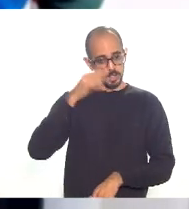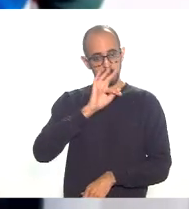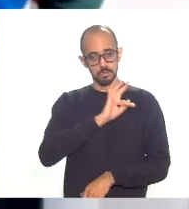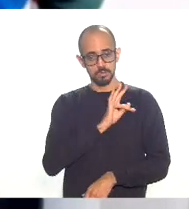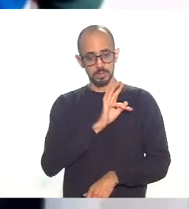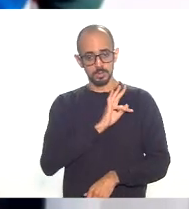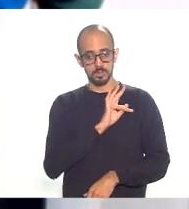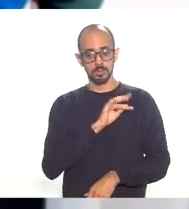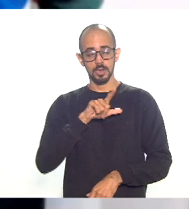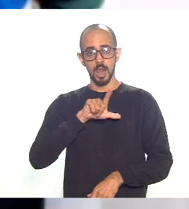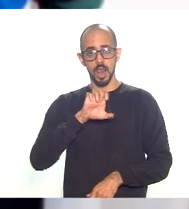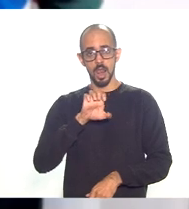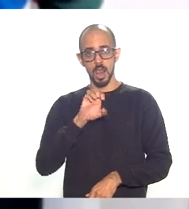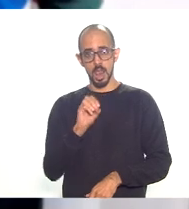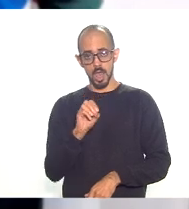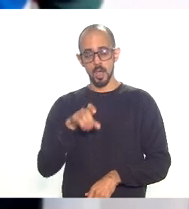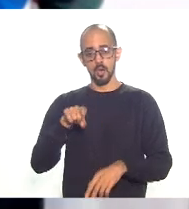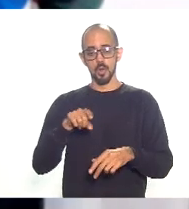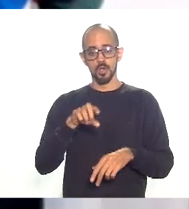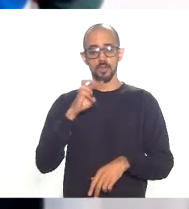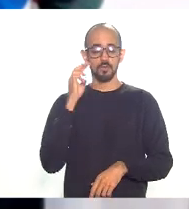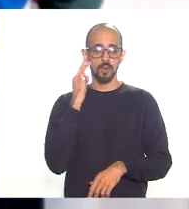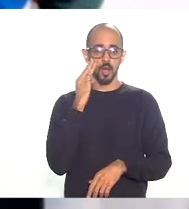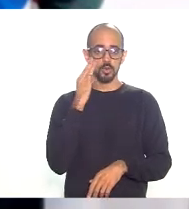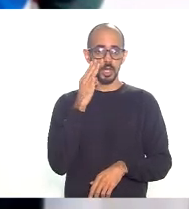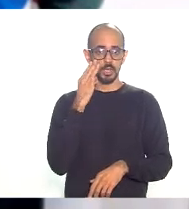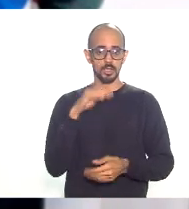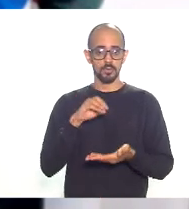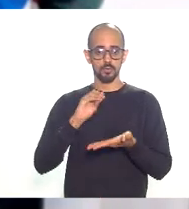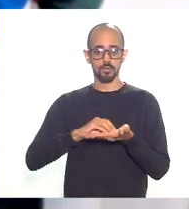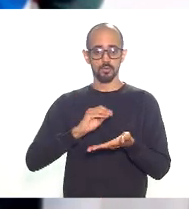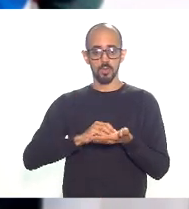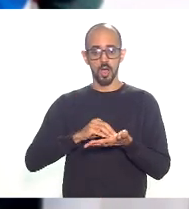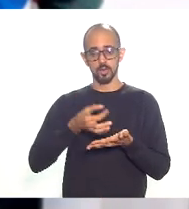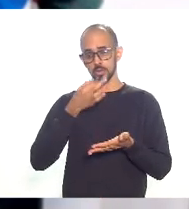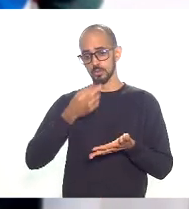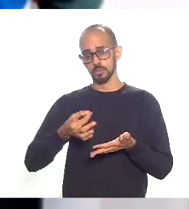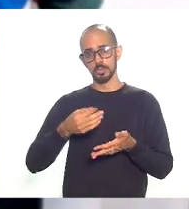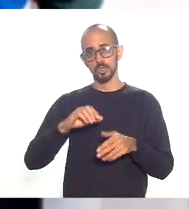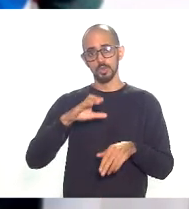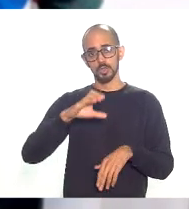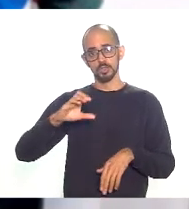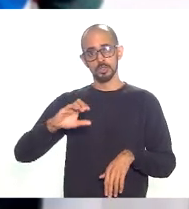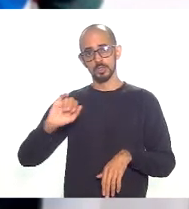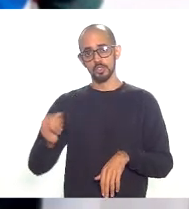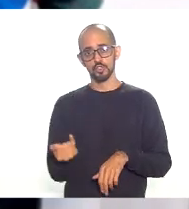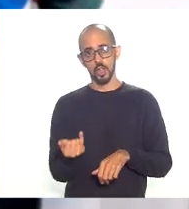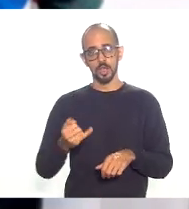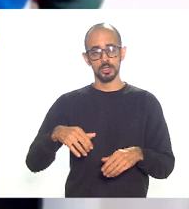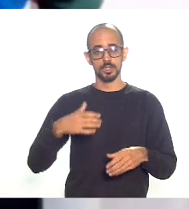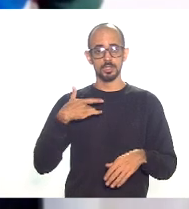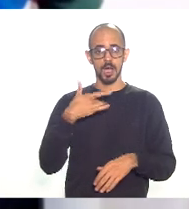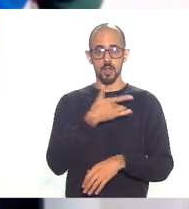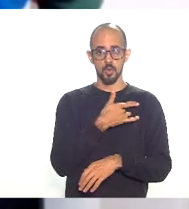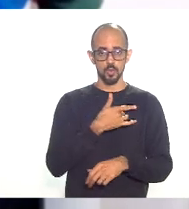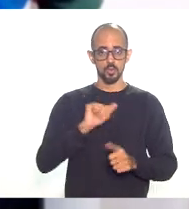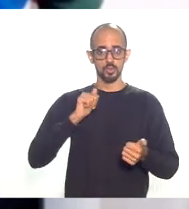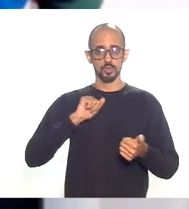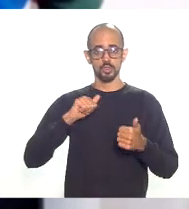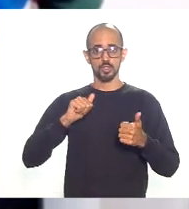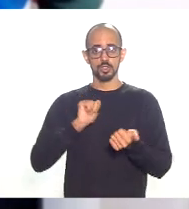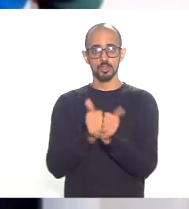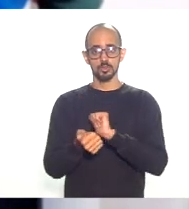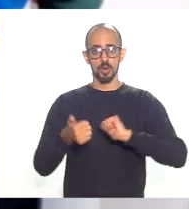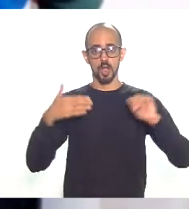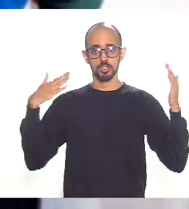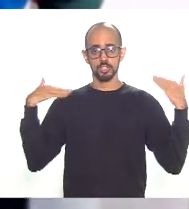Léo Vieira e Valdec Carneiro. Pendendo de pareceres das comissões de Constituição e Justiça, de Saúde, de Esporte e Lazer, de